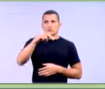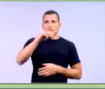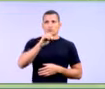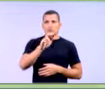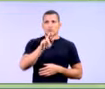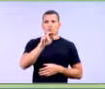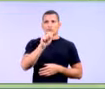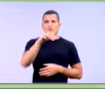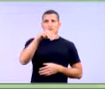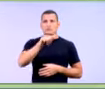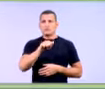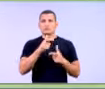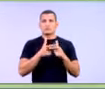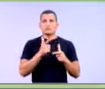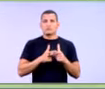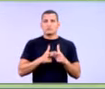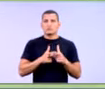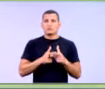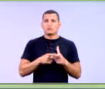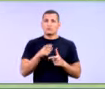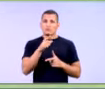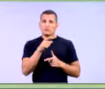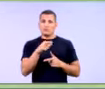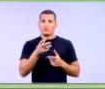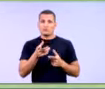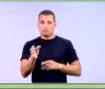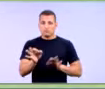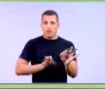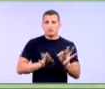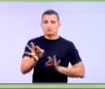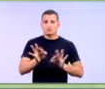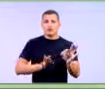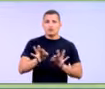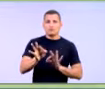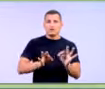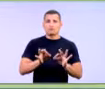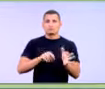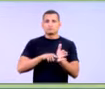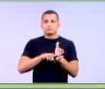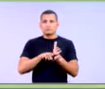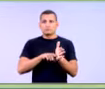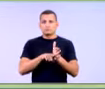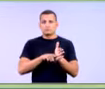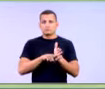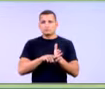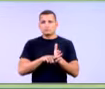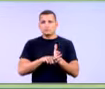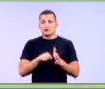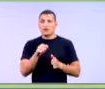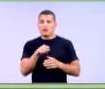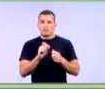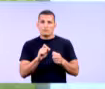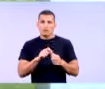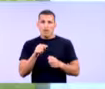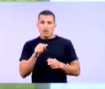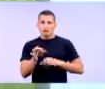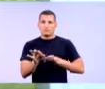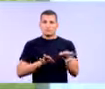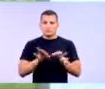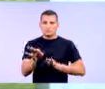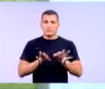Por quê? O cronograma é o planejamento do pesquisador. Ele faz aquele planejamento e ele,